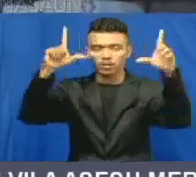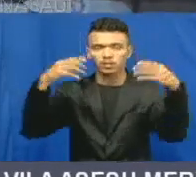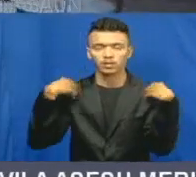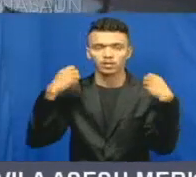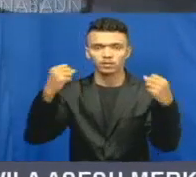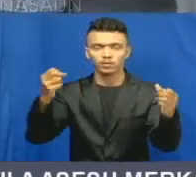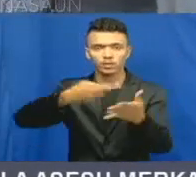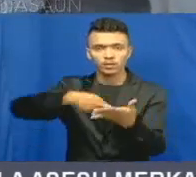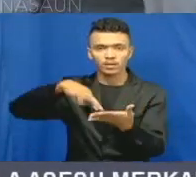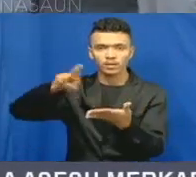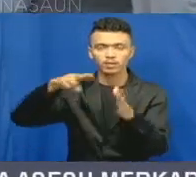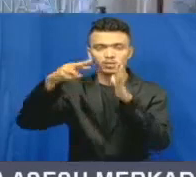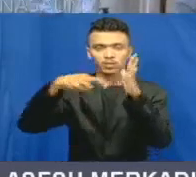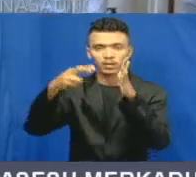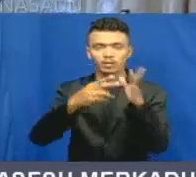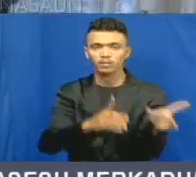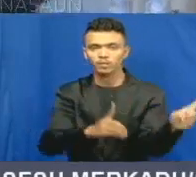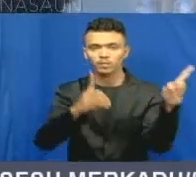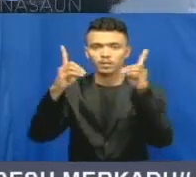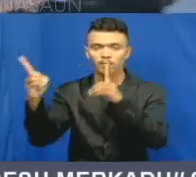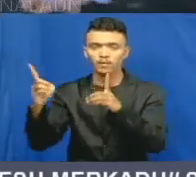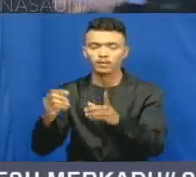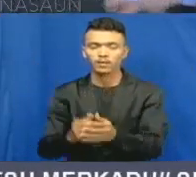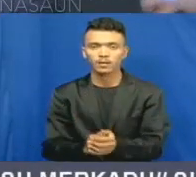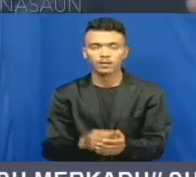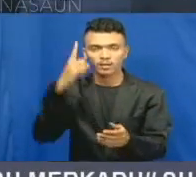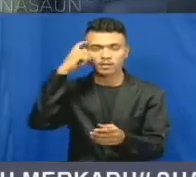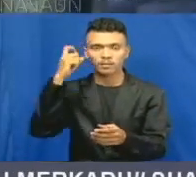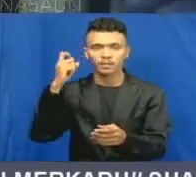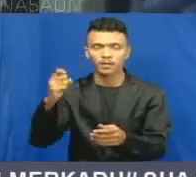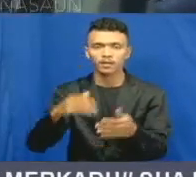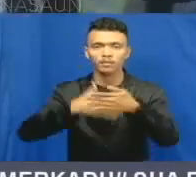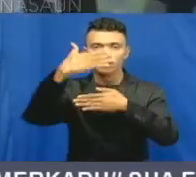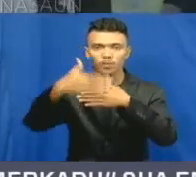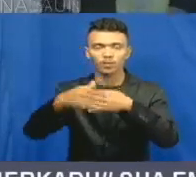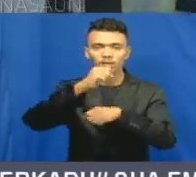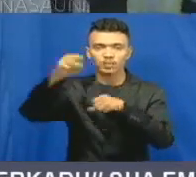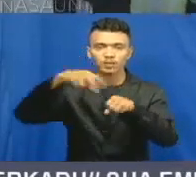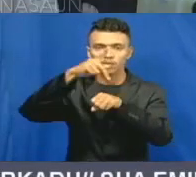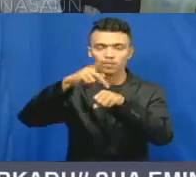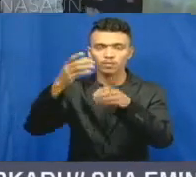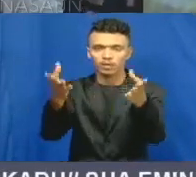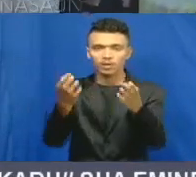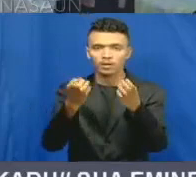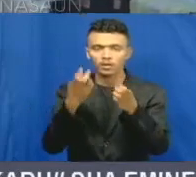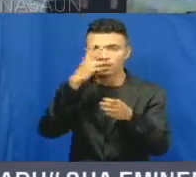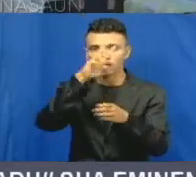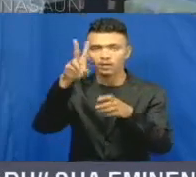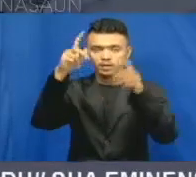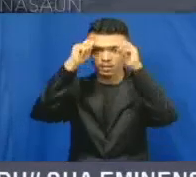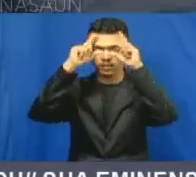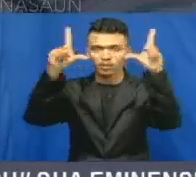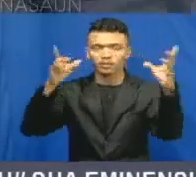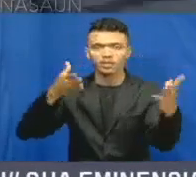sei preenche critério nebe estabeleceu na ihe route map, tamba ne, ba oi, Singapura hakar kare Timor-Leste nini